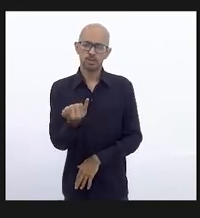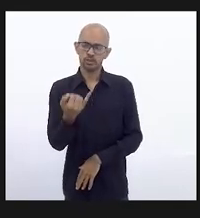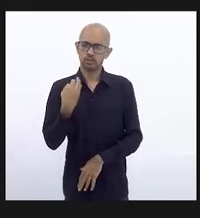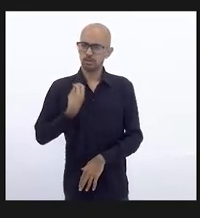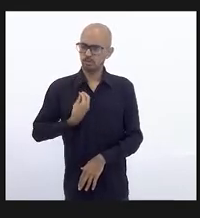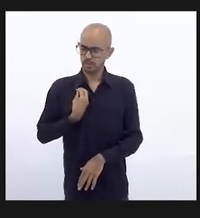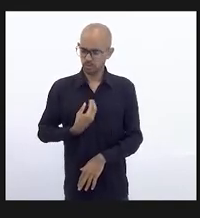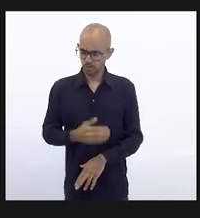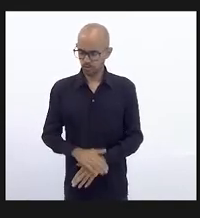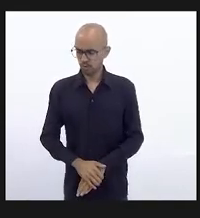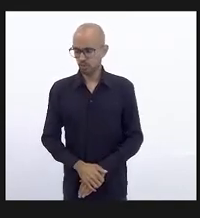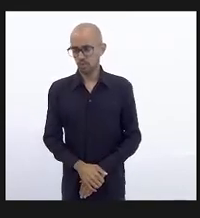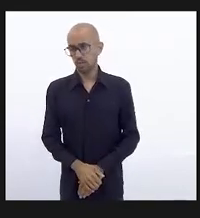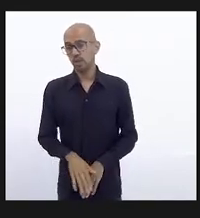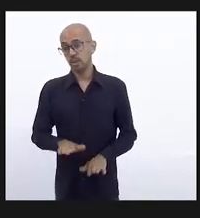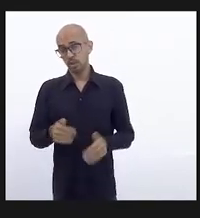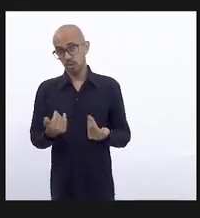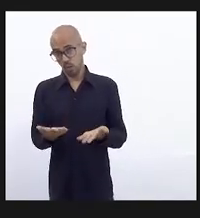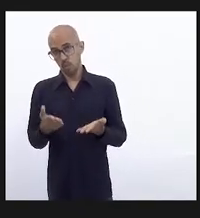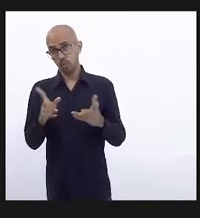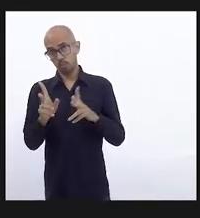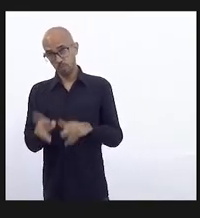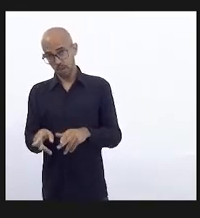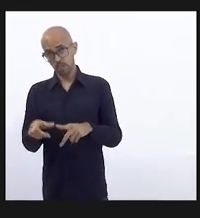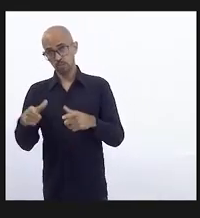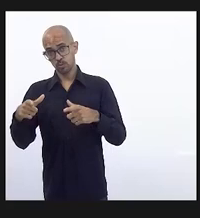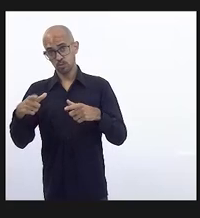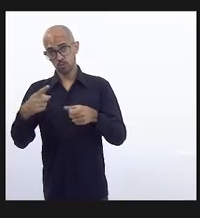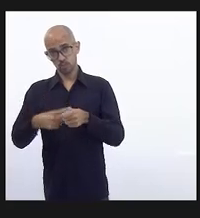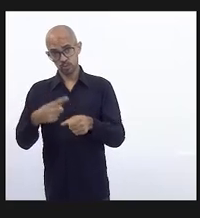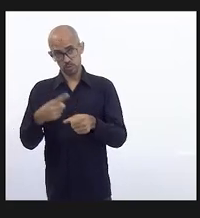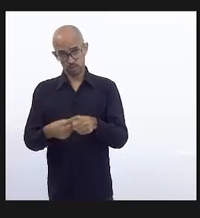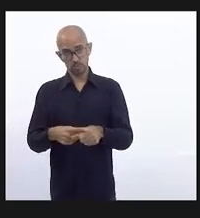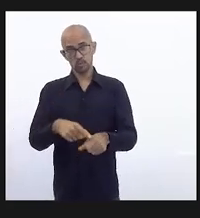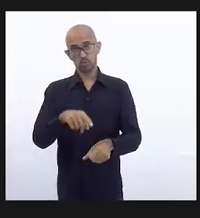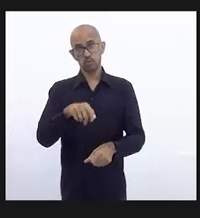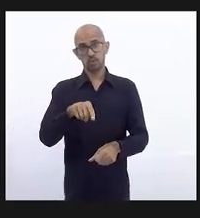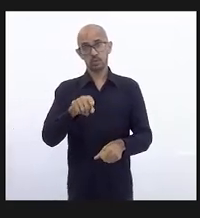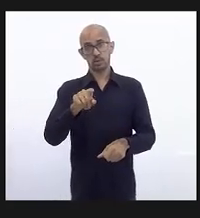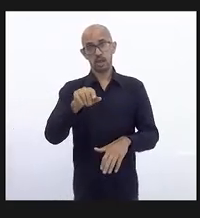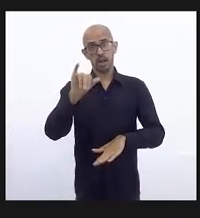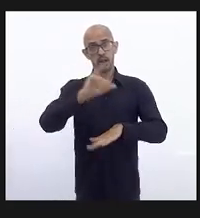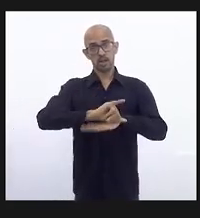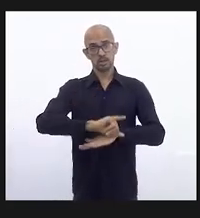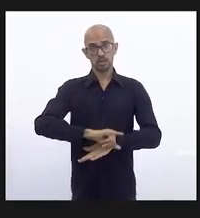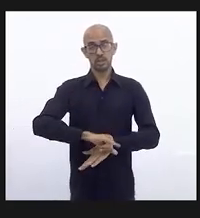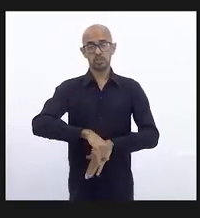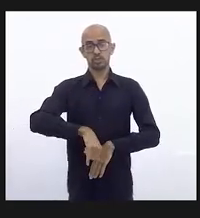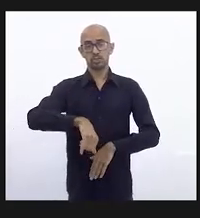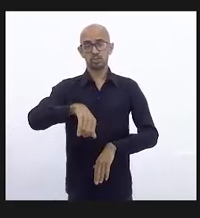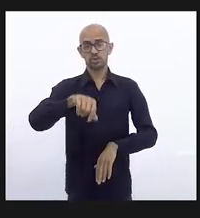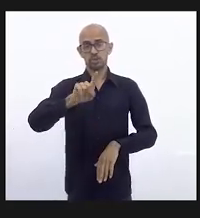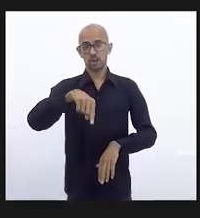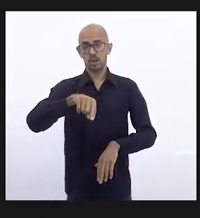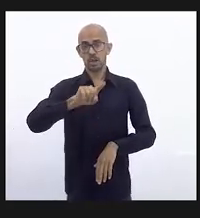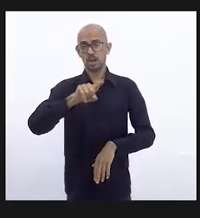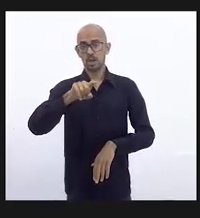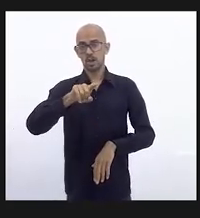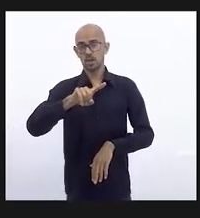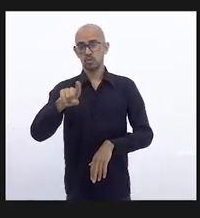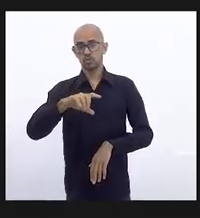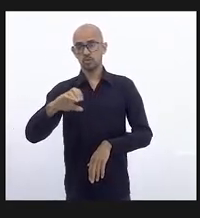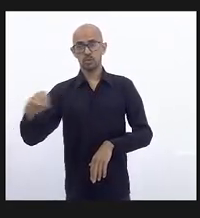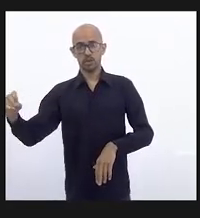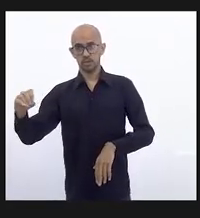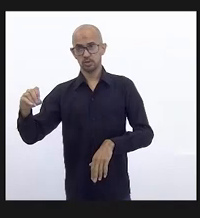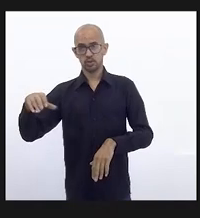caso, no mesmo município onde está a sede da UERJ, que é o município do Rio de Janeiro, na Zona Oeste, que é a zona que é a região do